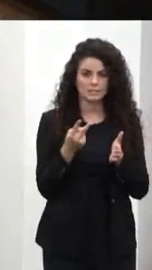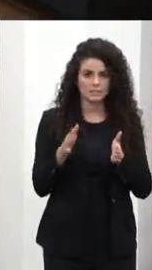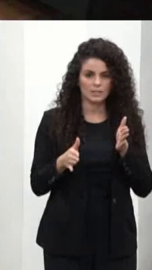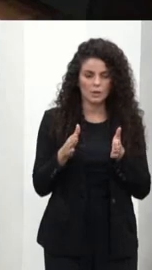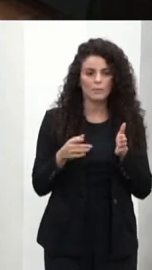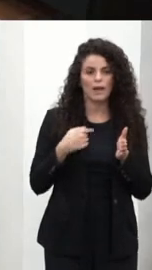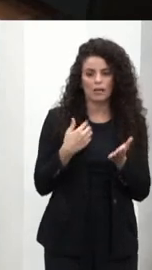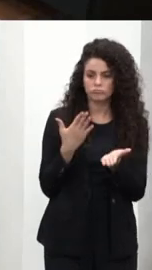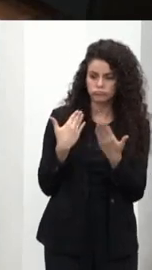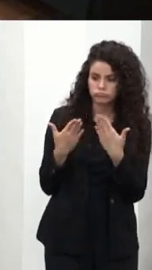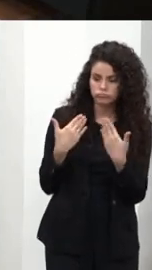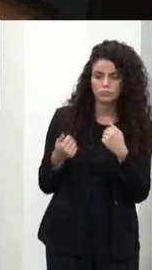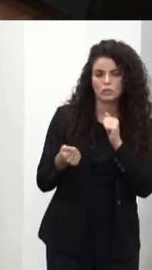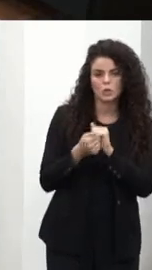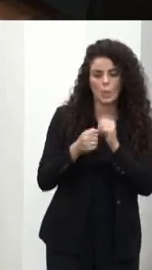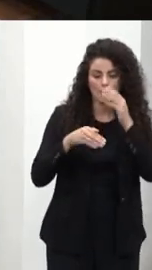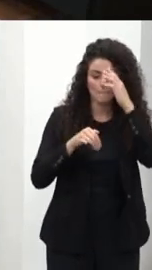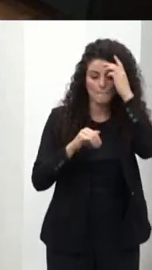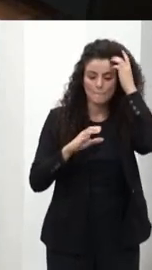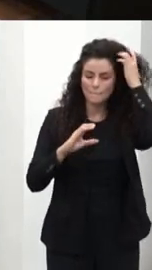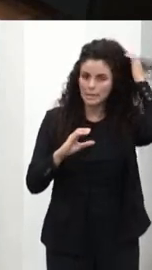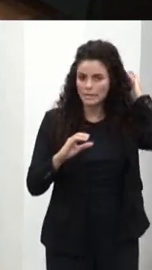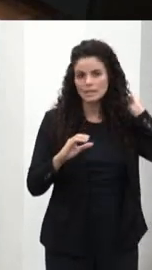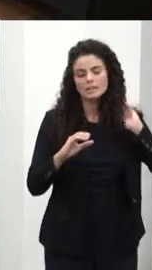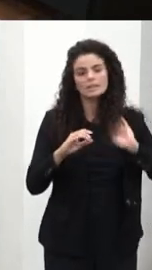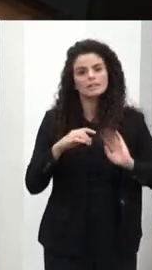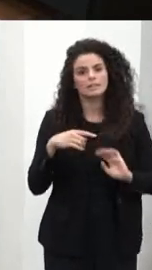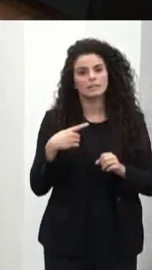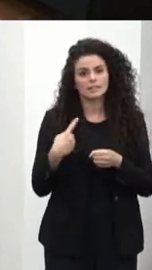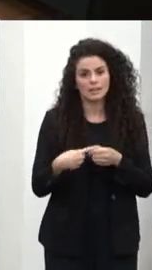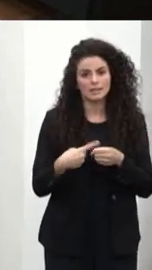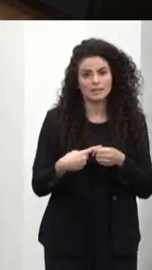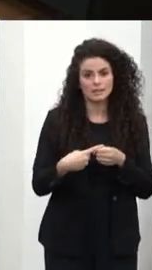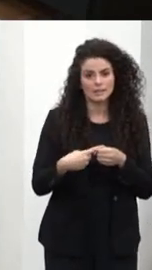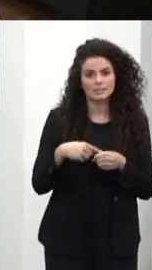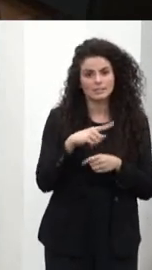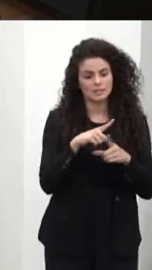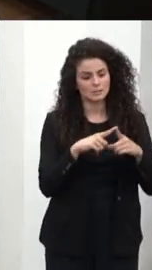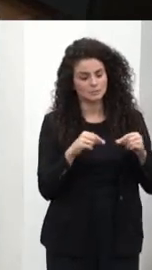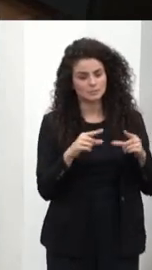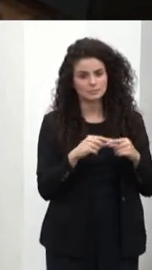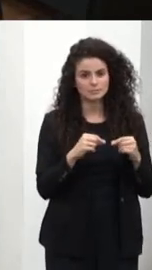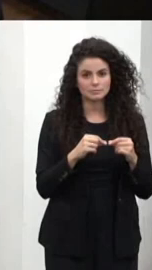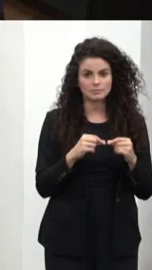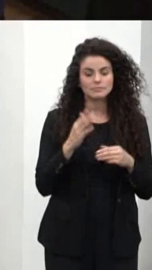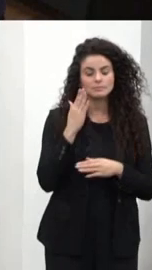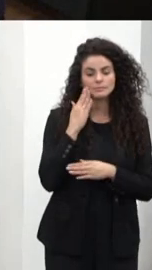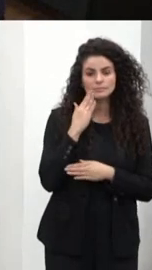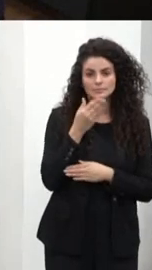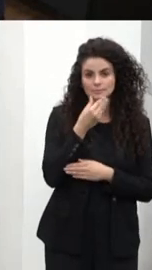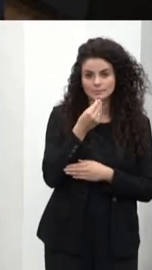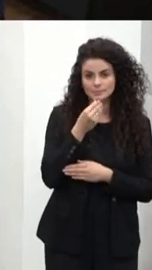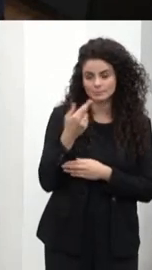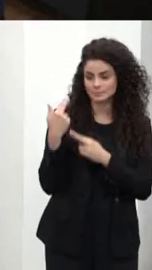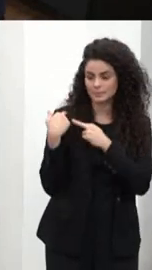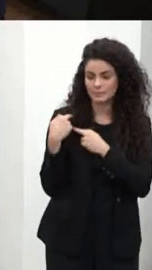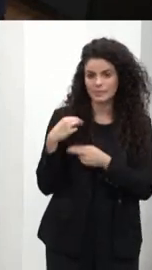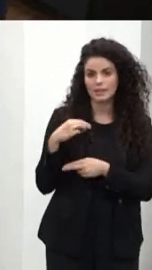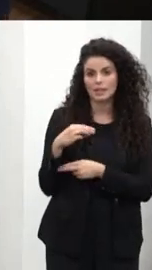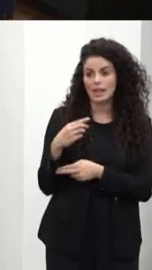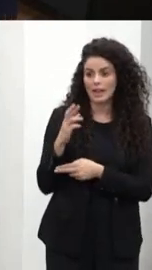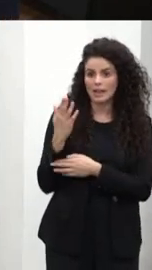o Márcio gostou muito da ideia e também o adjunto do Márcio Cassius o Cássio também tava junto